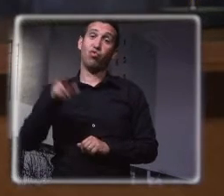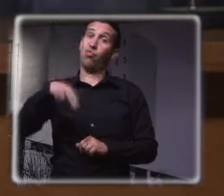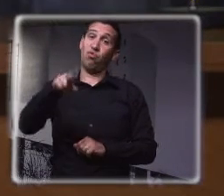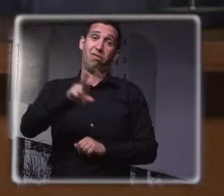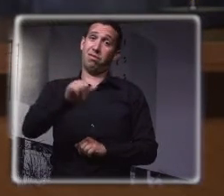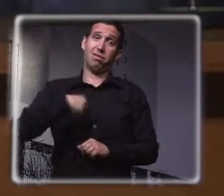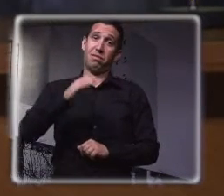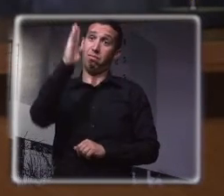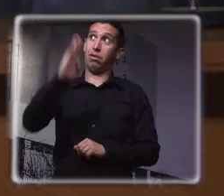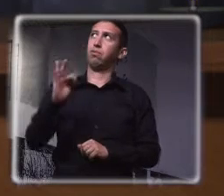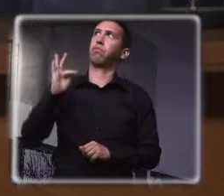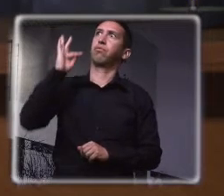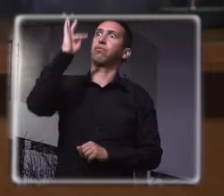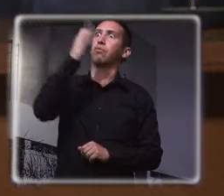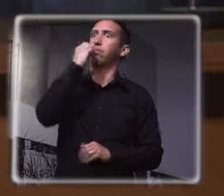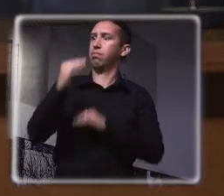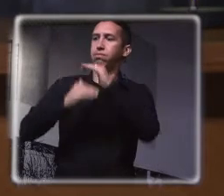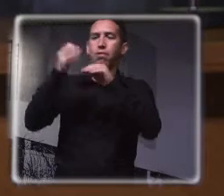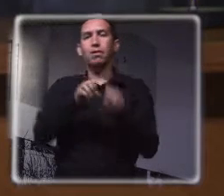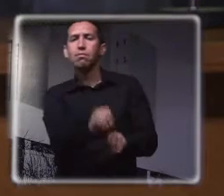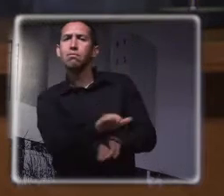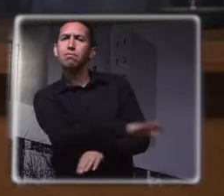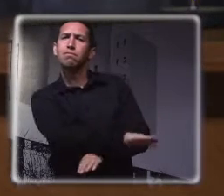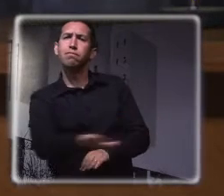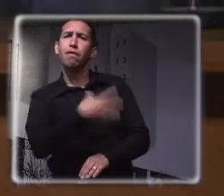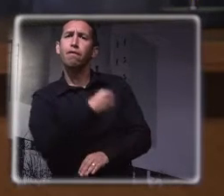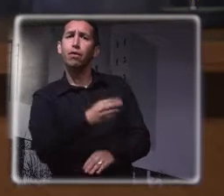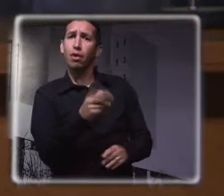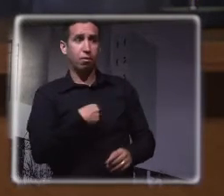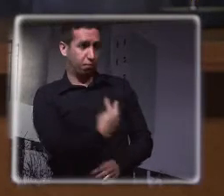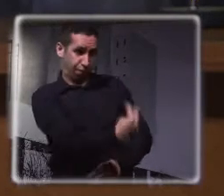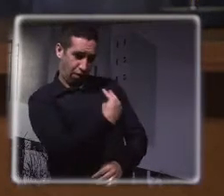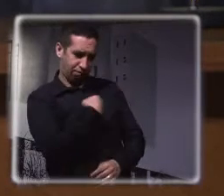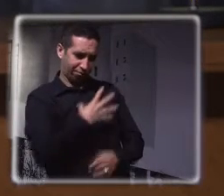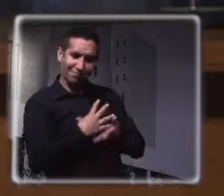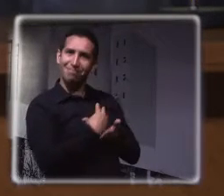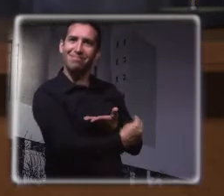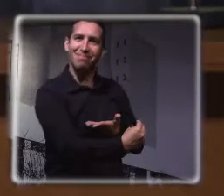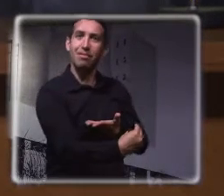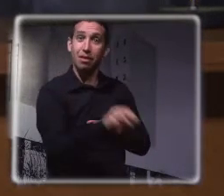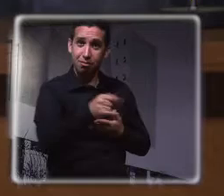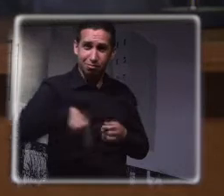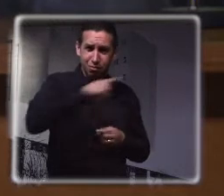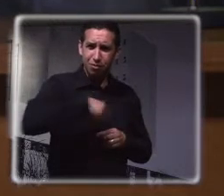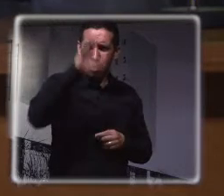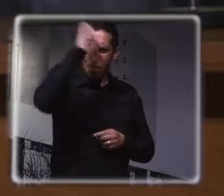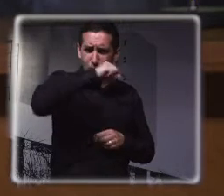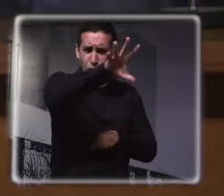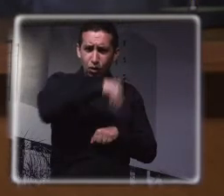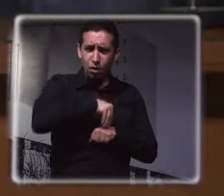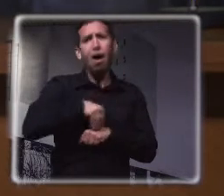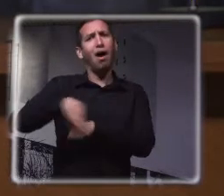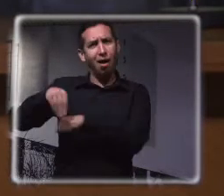país do futuro, né? A verdade é que precisamos ensinar aos nossos filhos muito mais com o nosso exemplo do que com as lições. Se nós aprendermos e replicarmos